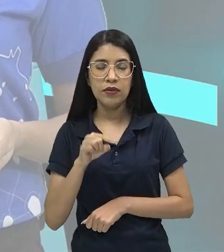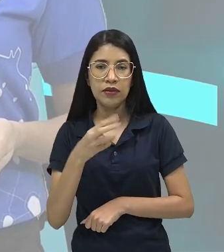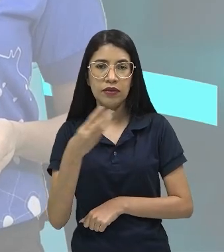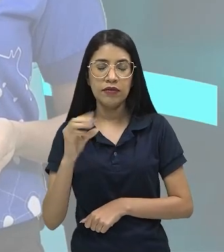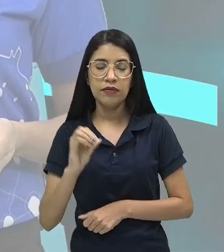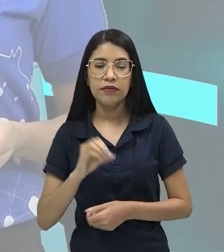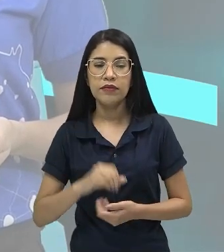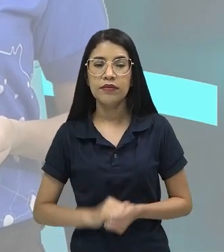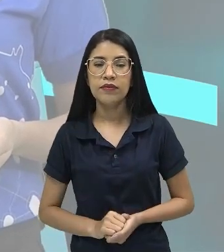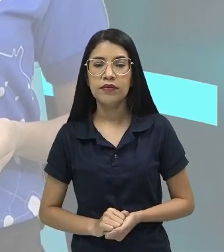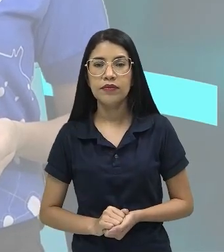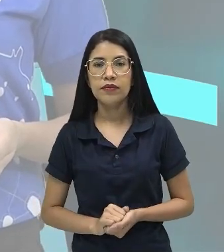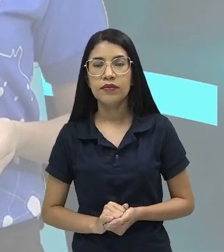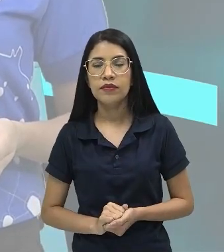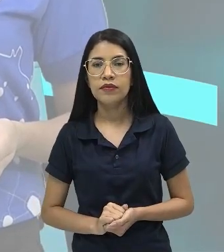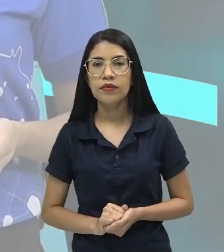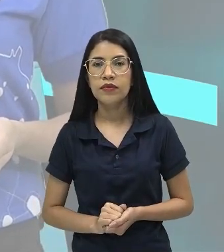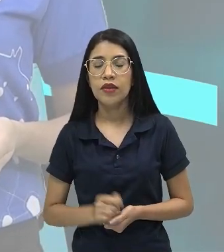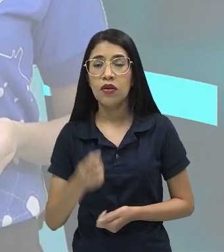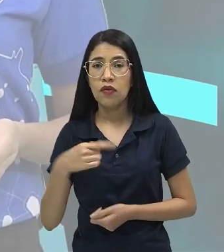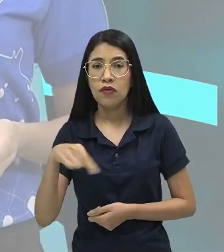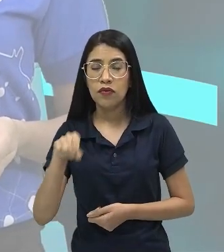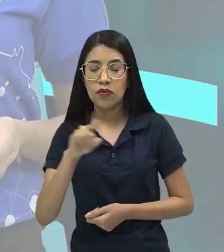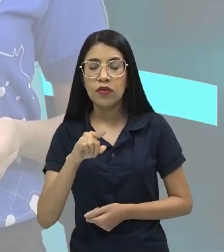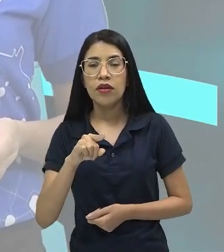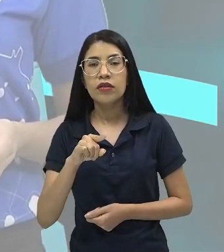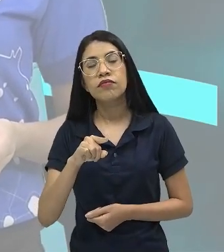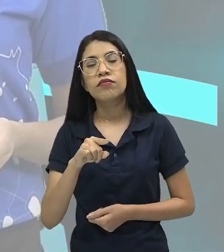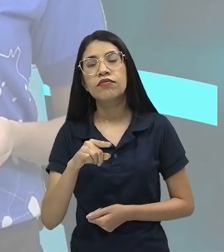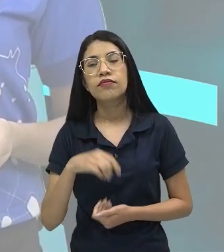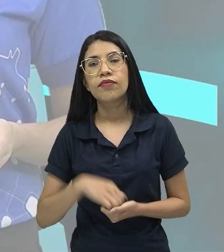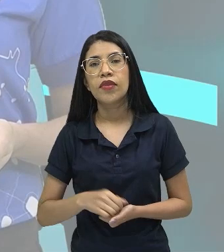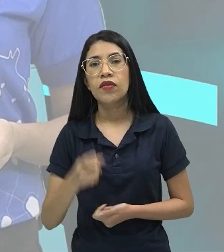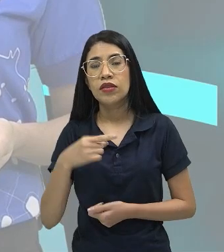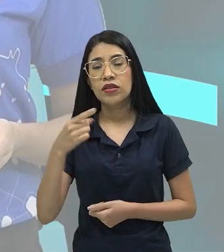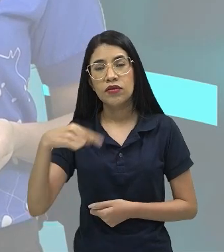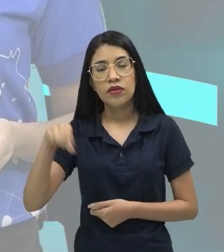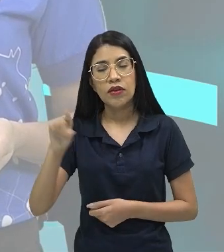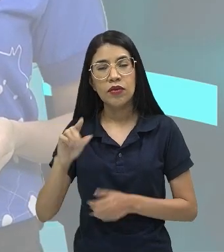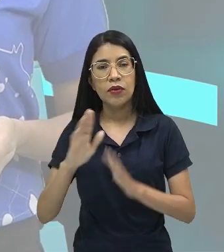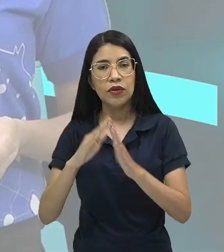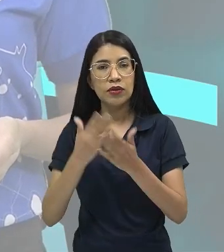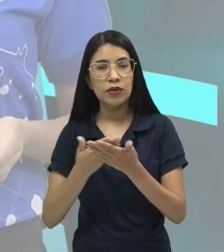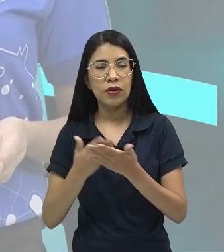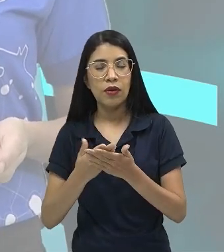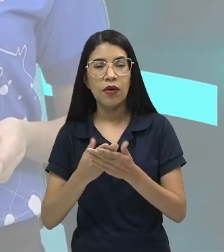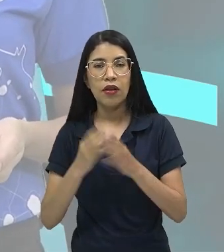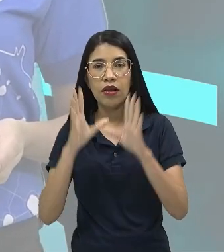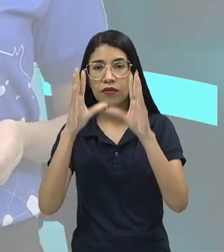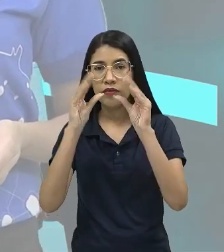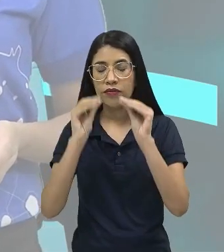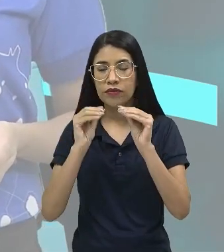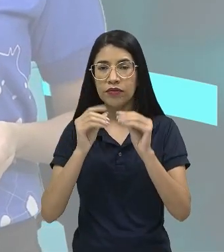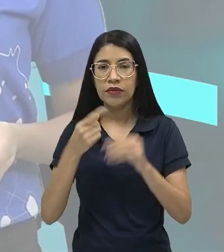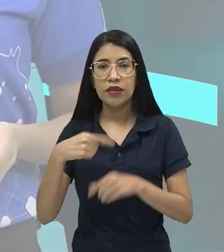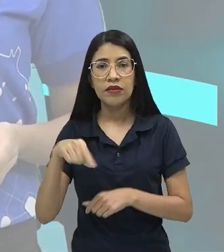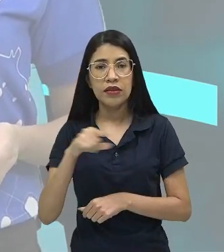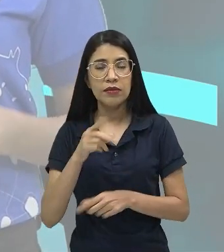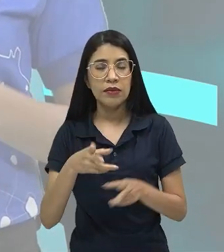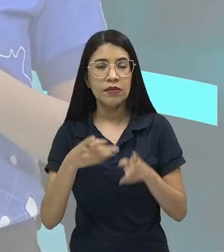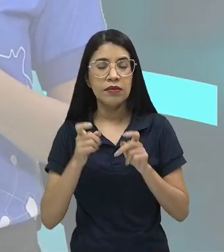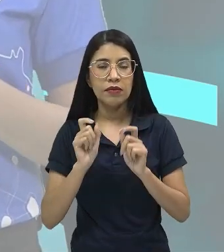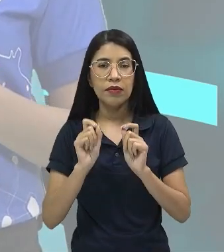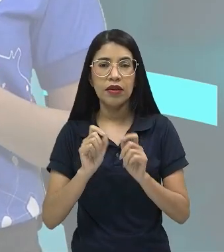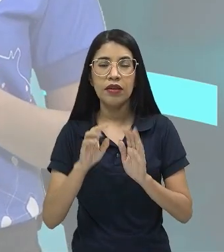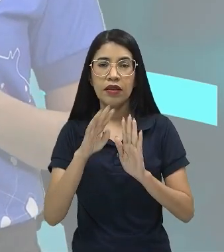school at night. Vocês vão, você ou vocês, né, vão para a escola à noite. Então, vocês observaram que